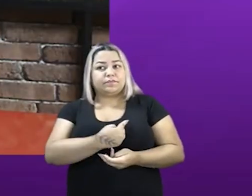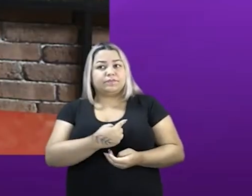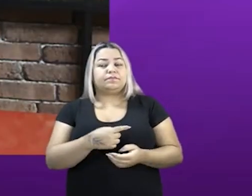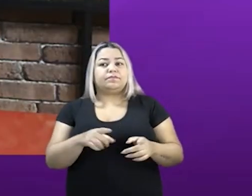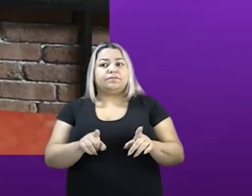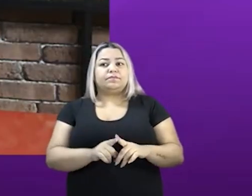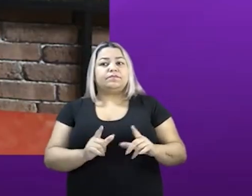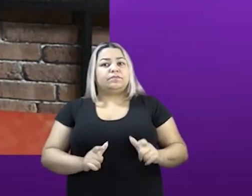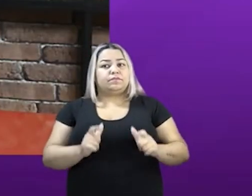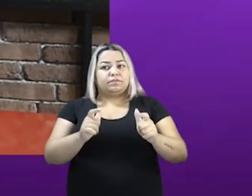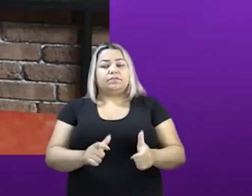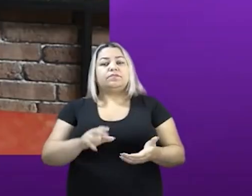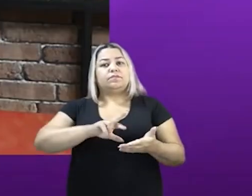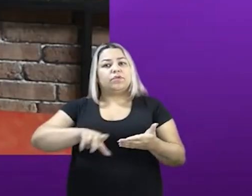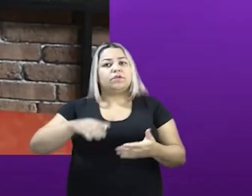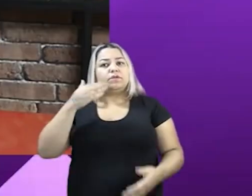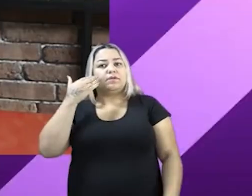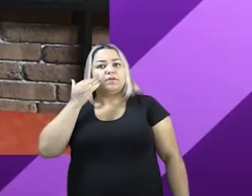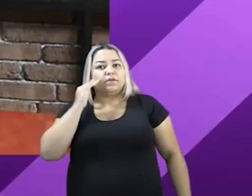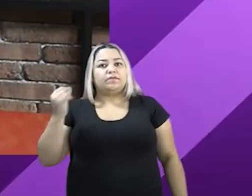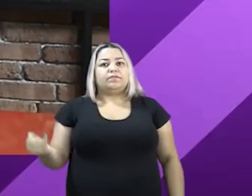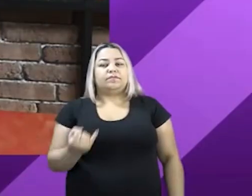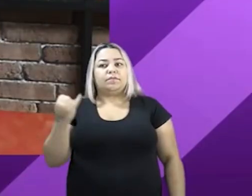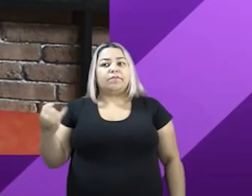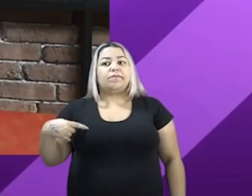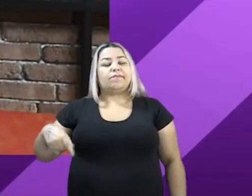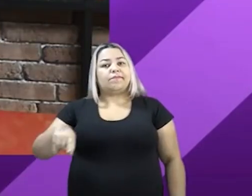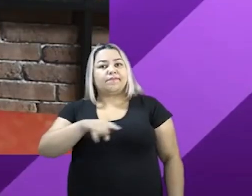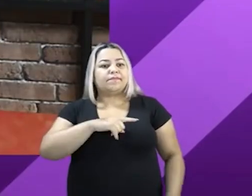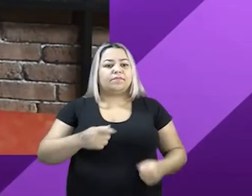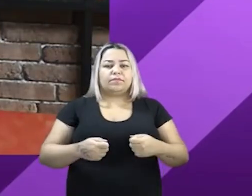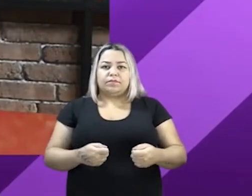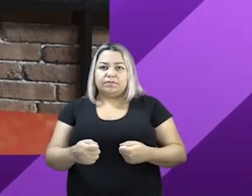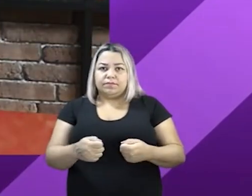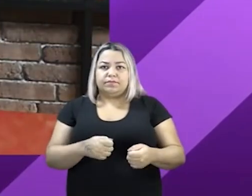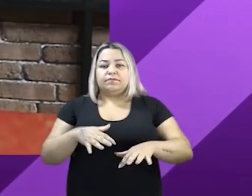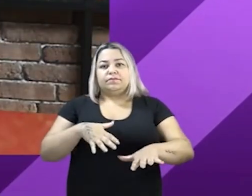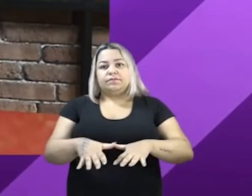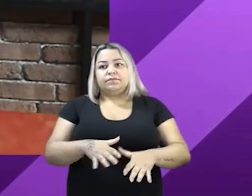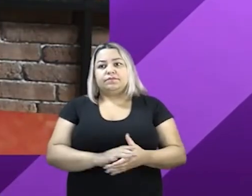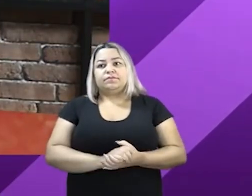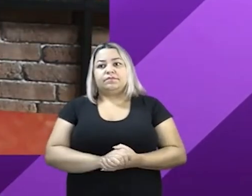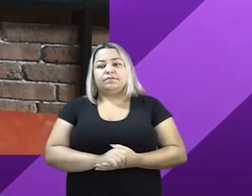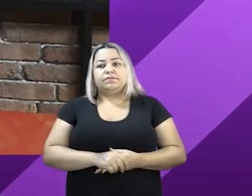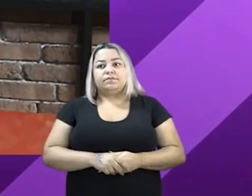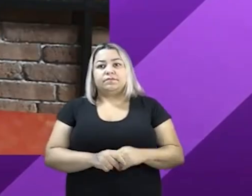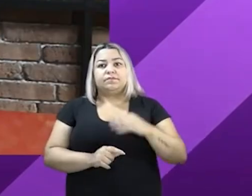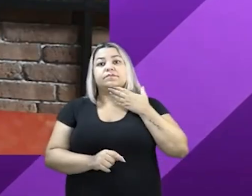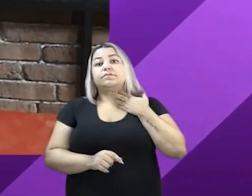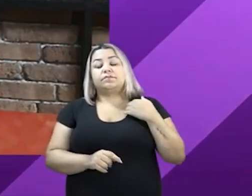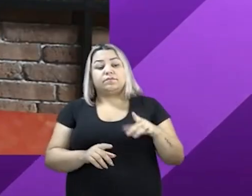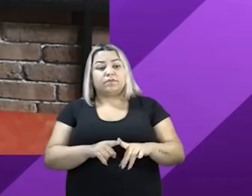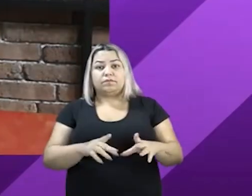espaços enfim, foi compreender, né? A importância de a gente estar se articulando, de a gente estar se mobilizando, né? Então, a comunicação